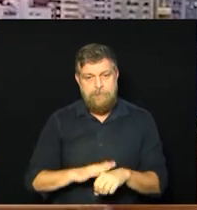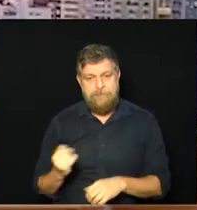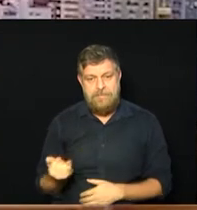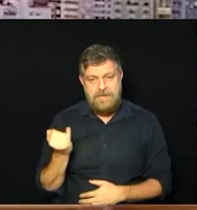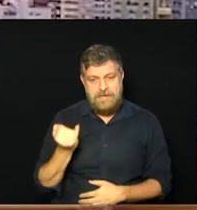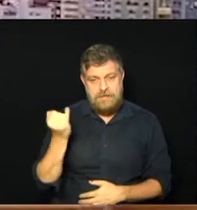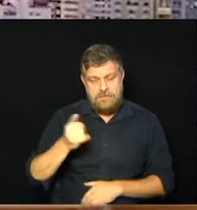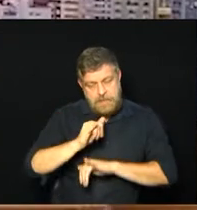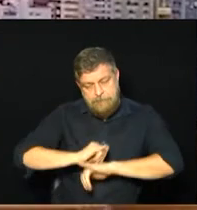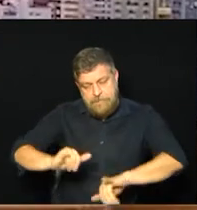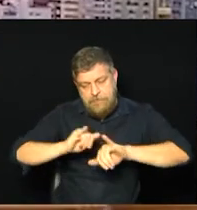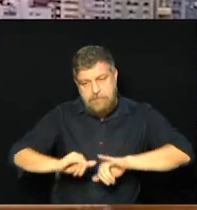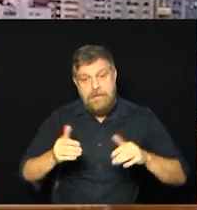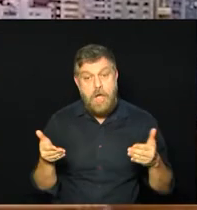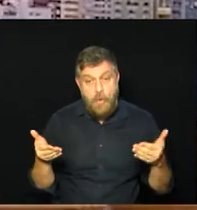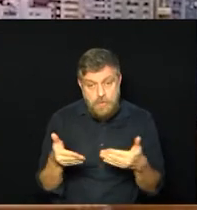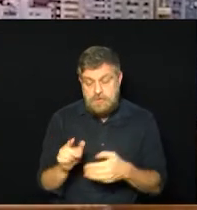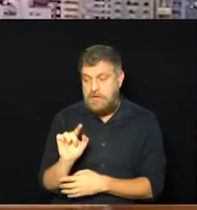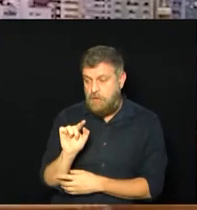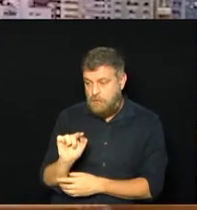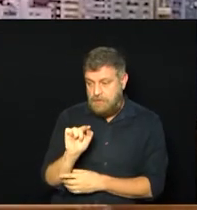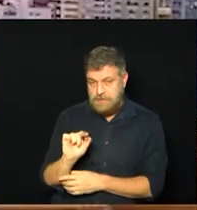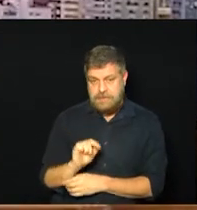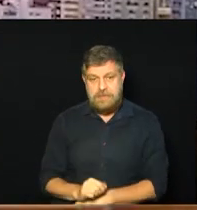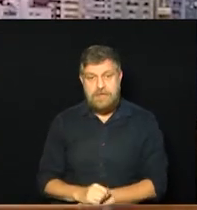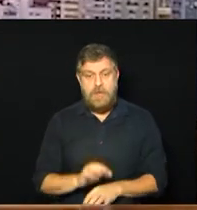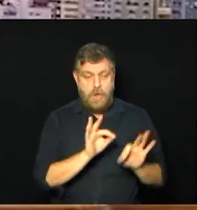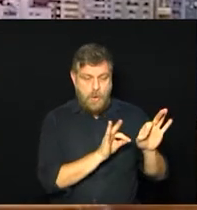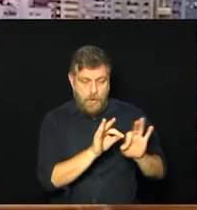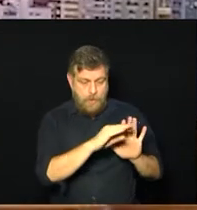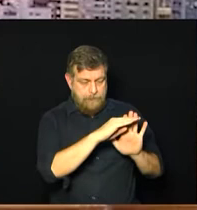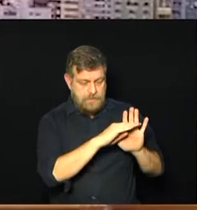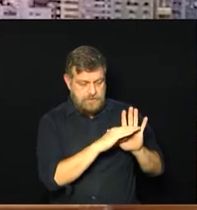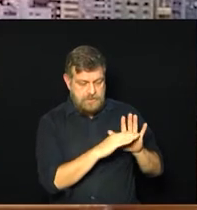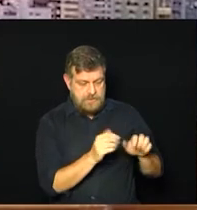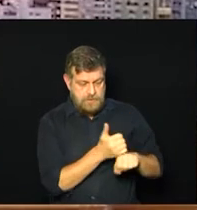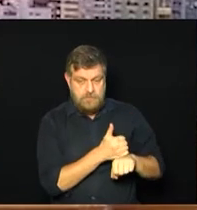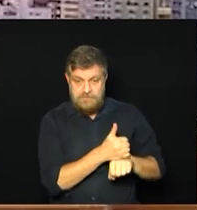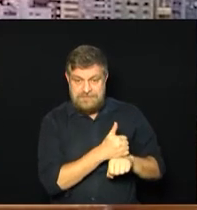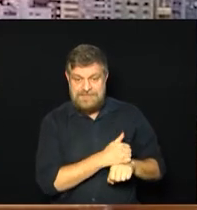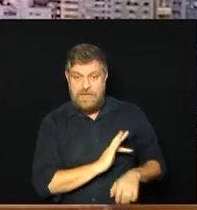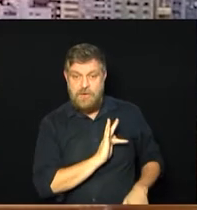foi anunciado hoje é a possibilidade, o projeto que os técnicos da Sanasa